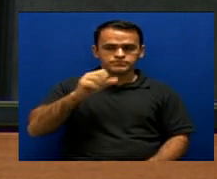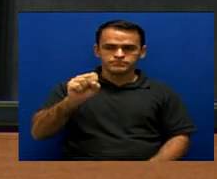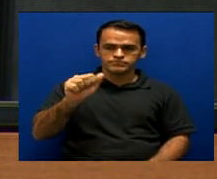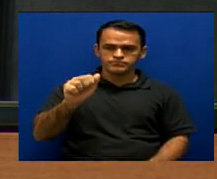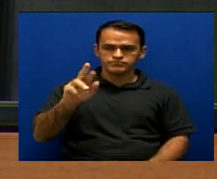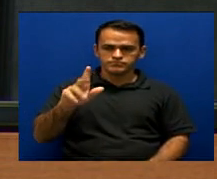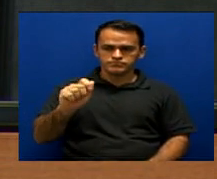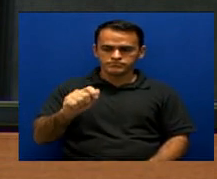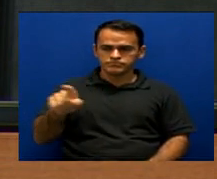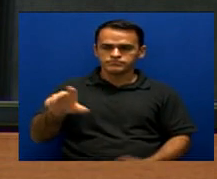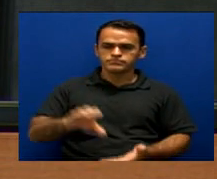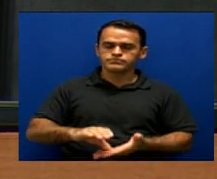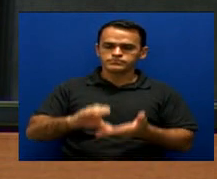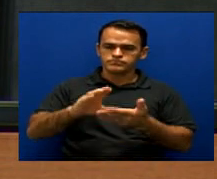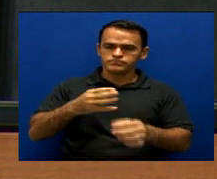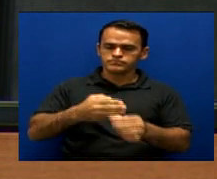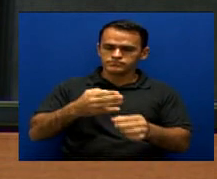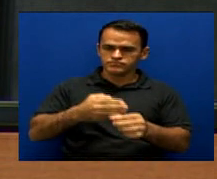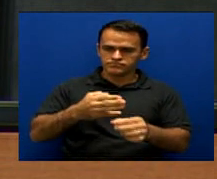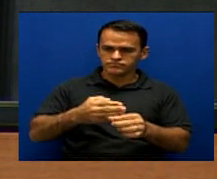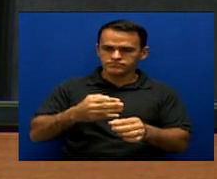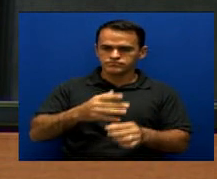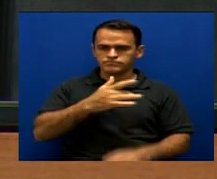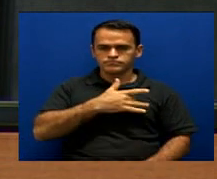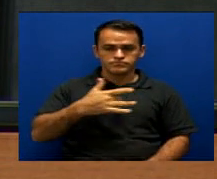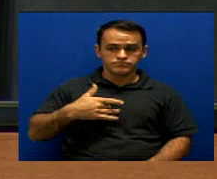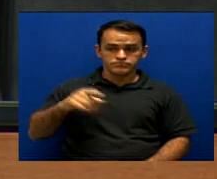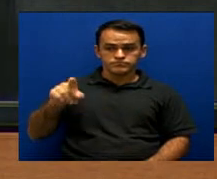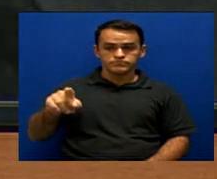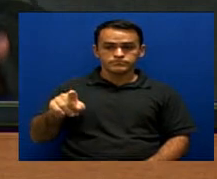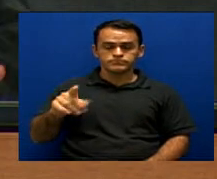de saúde representa apae de sorocaba